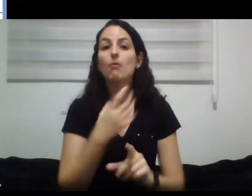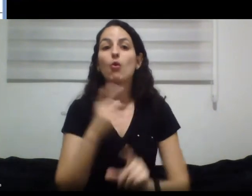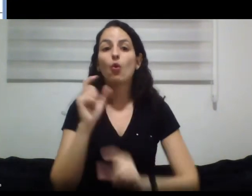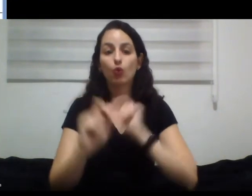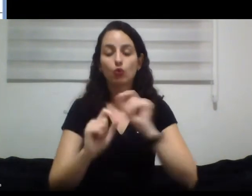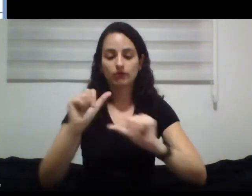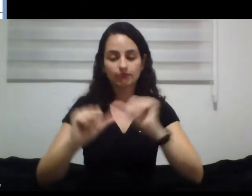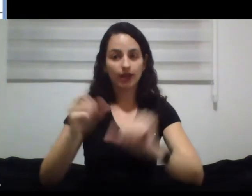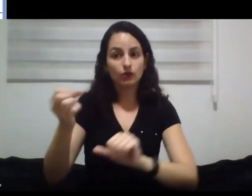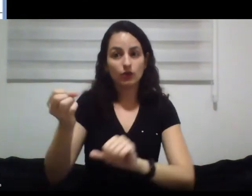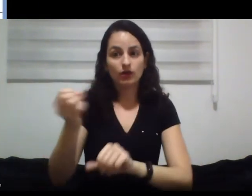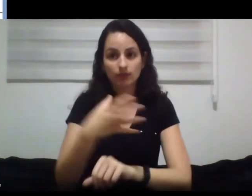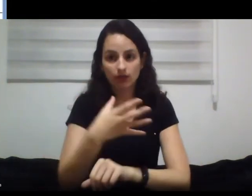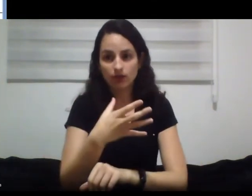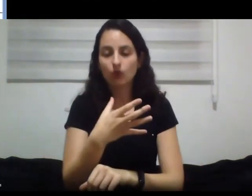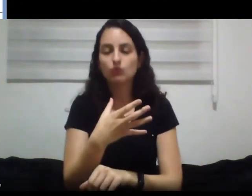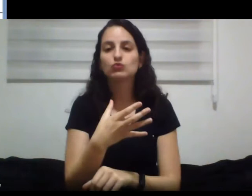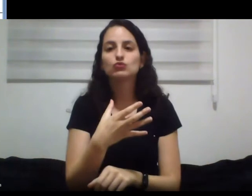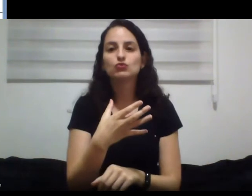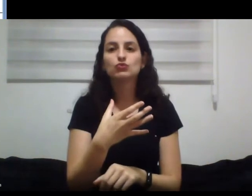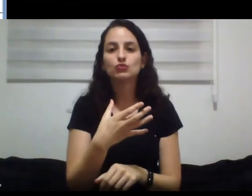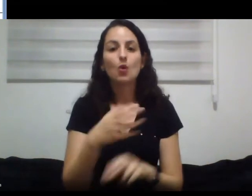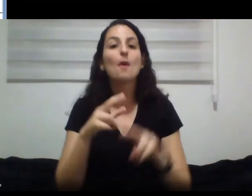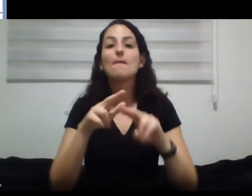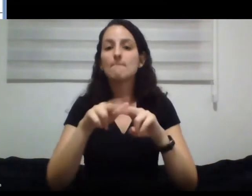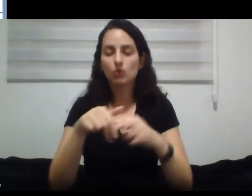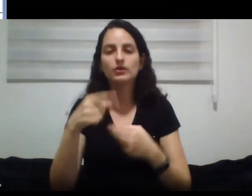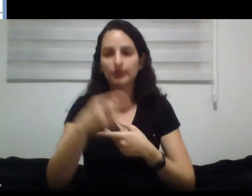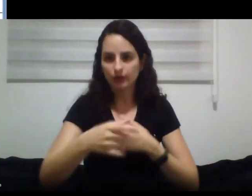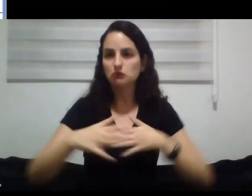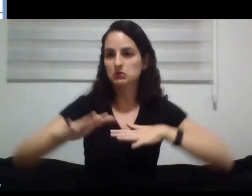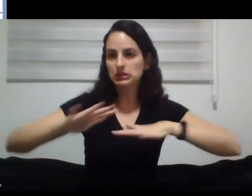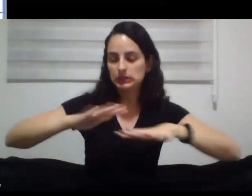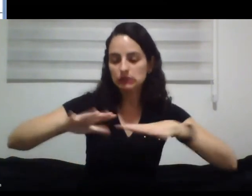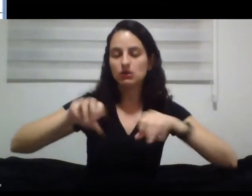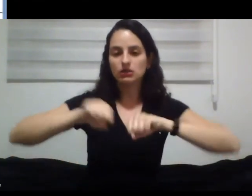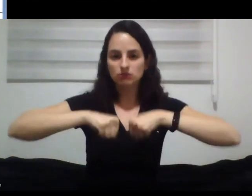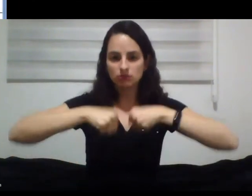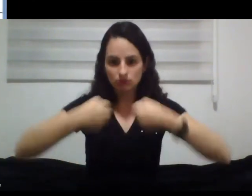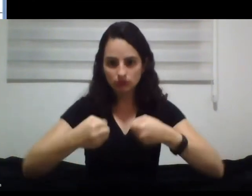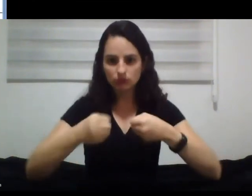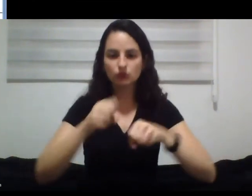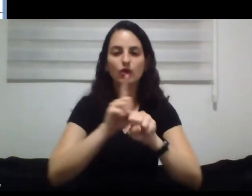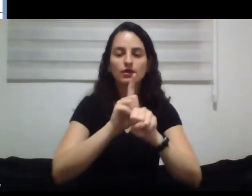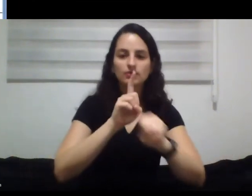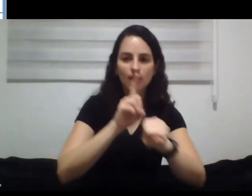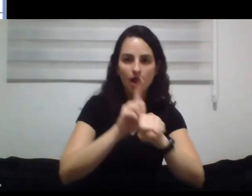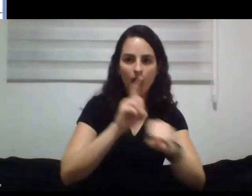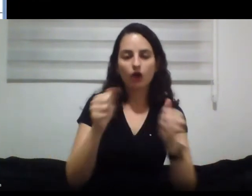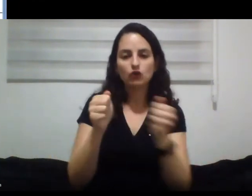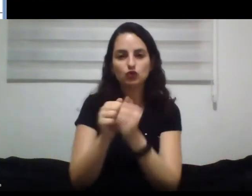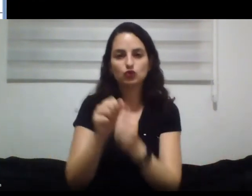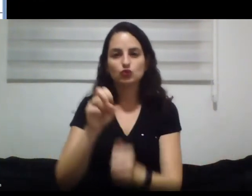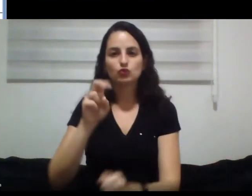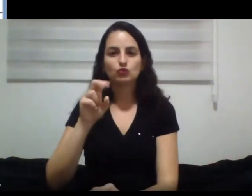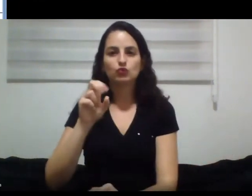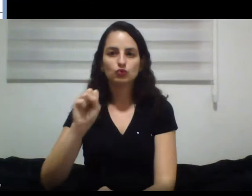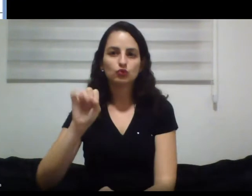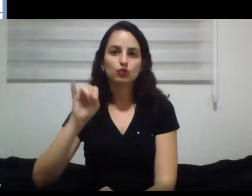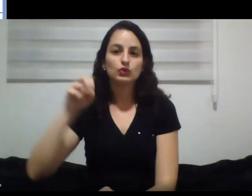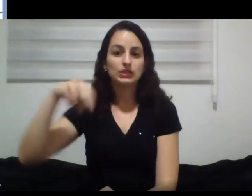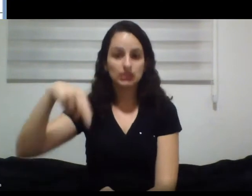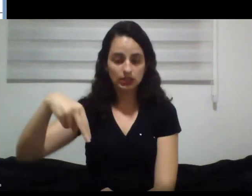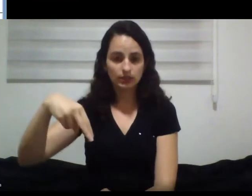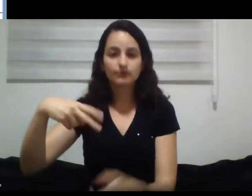sala. Angélica, o novo AVA roda nos servidores da SIM, roda em nuvem? Não, ele já é em